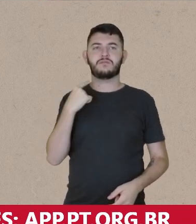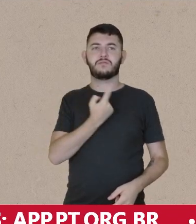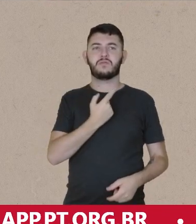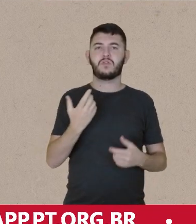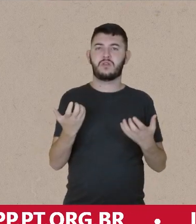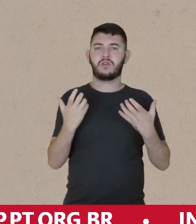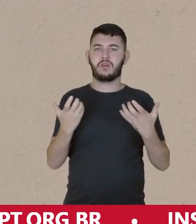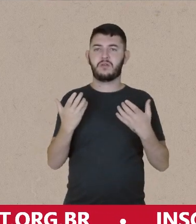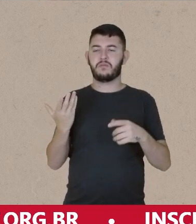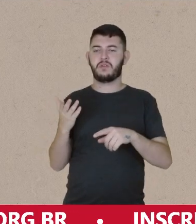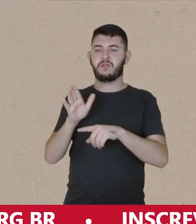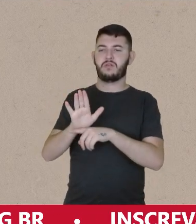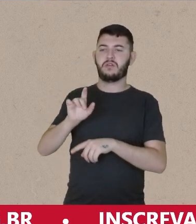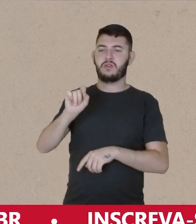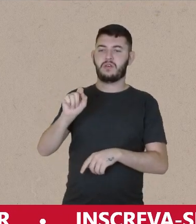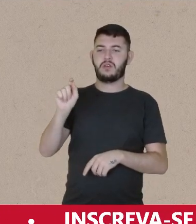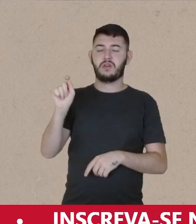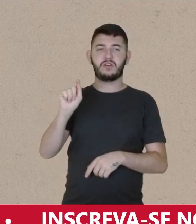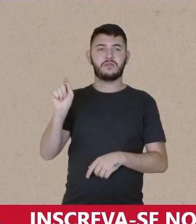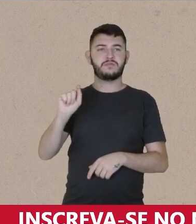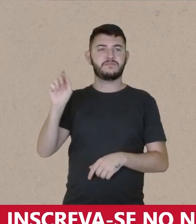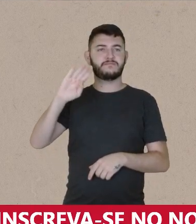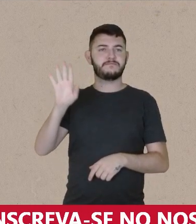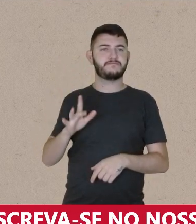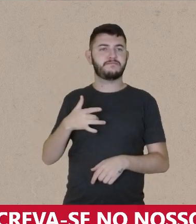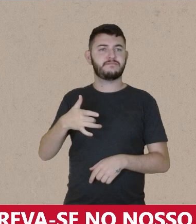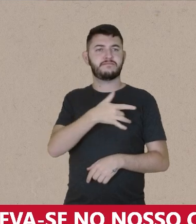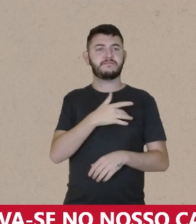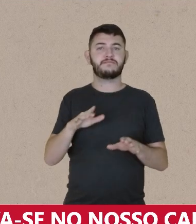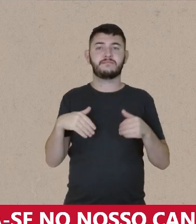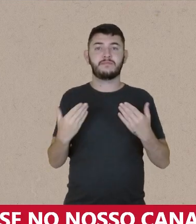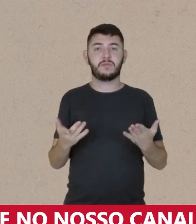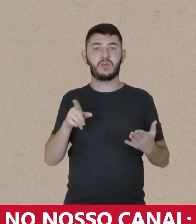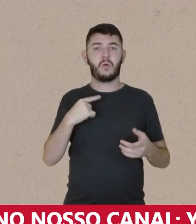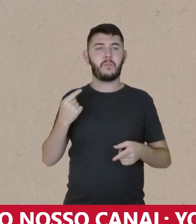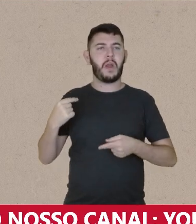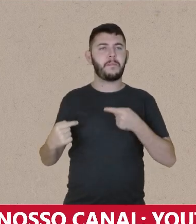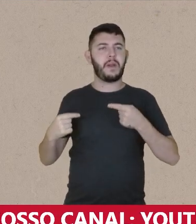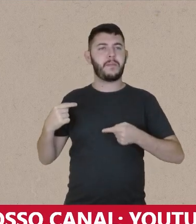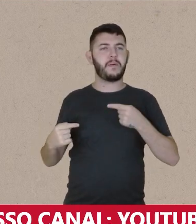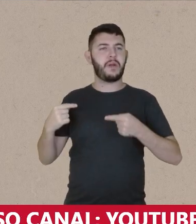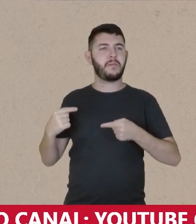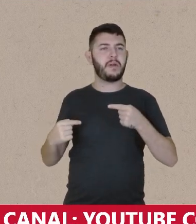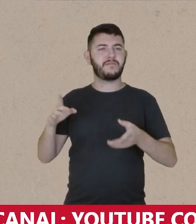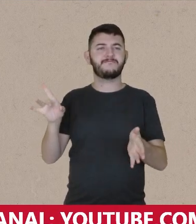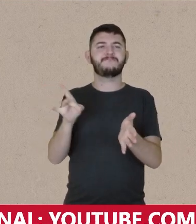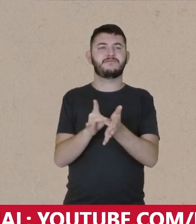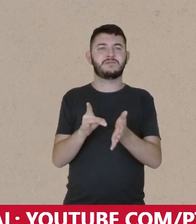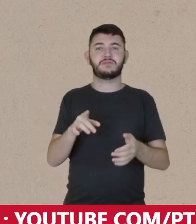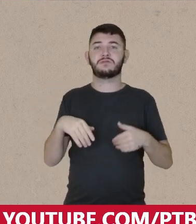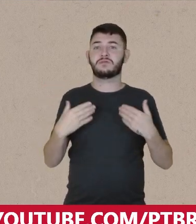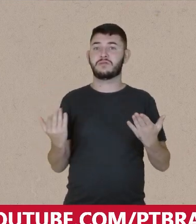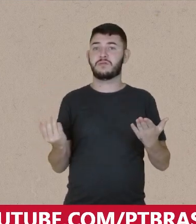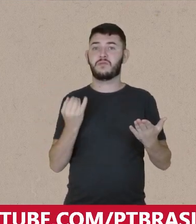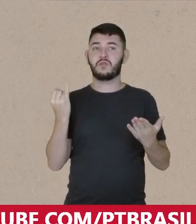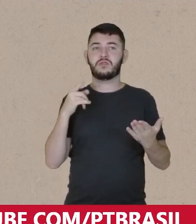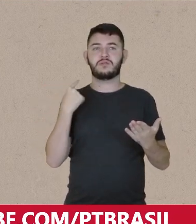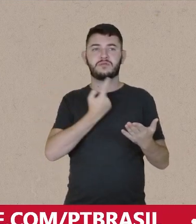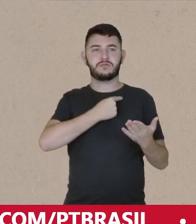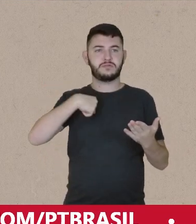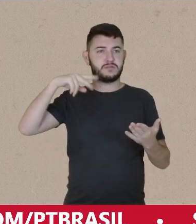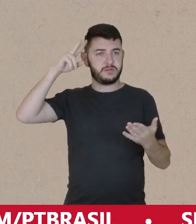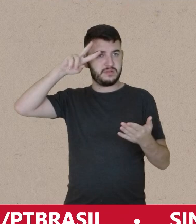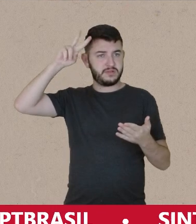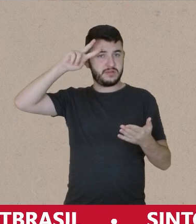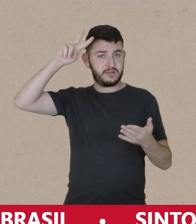que isso funciona? Pois é, a gente vem discutindo bastante isso, né? É importante ressaltar, Thaís,